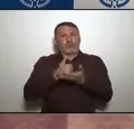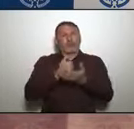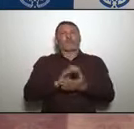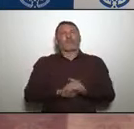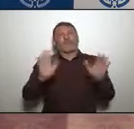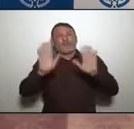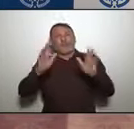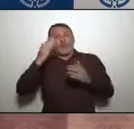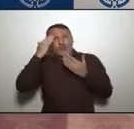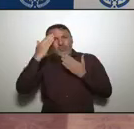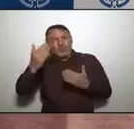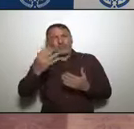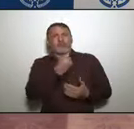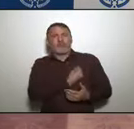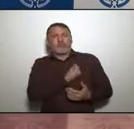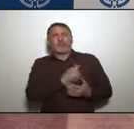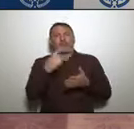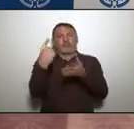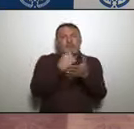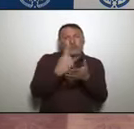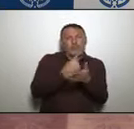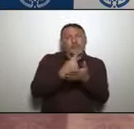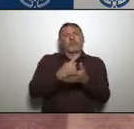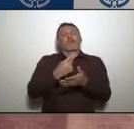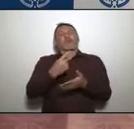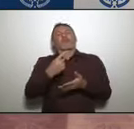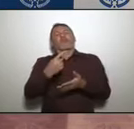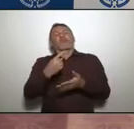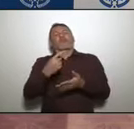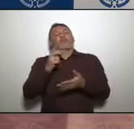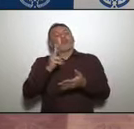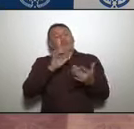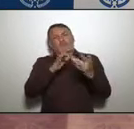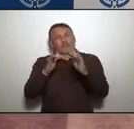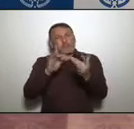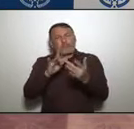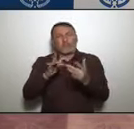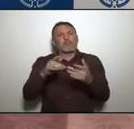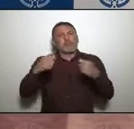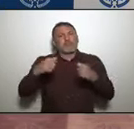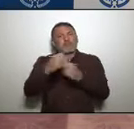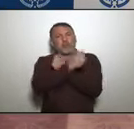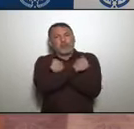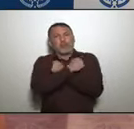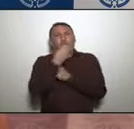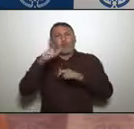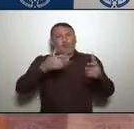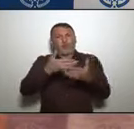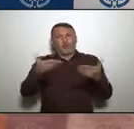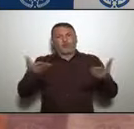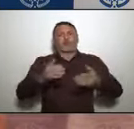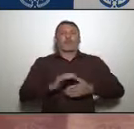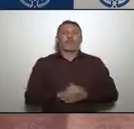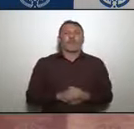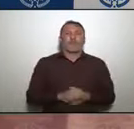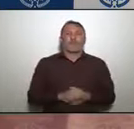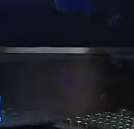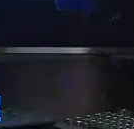Gente, muito obrigado, viu, pela presença de todos vocês. Continuamos inteiramente à disposição. Um abraço e bom trabalho para todos.